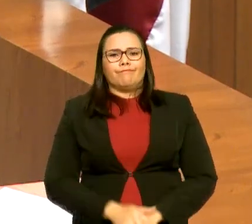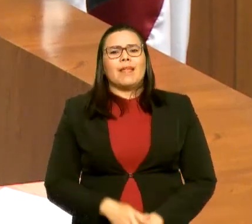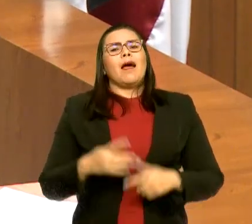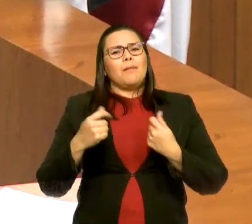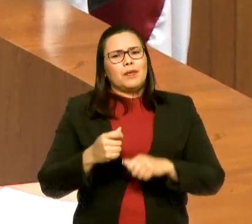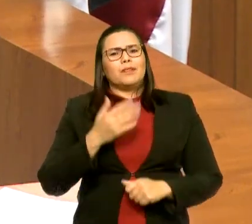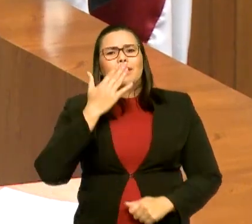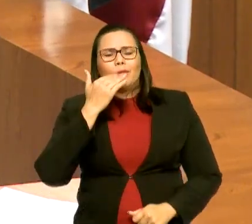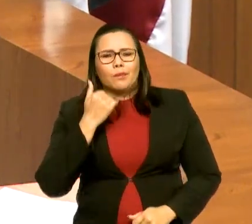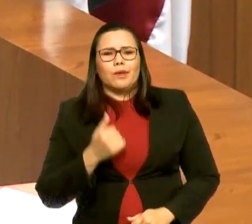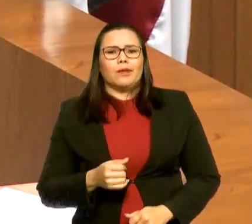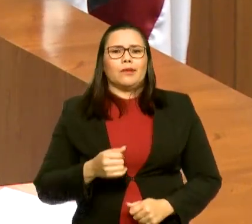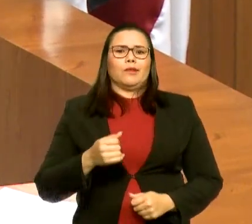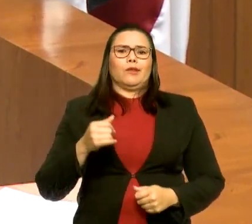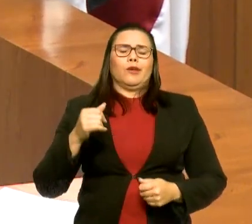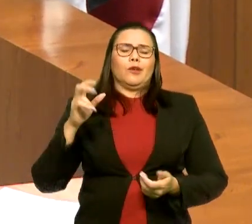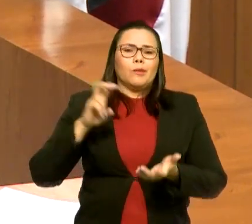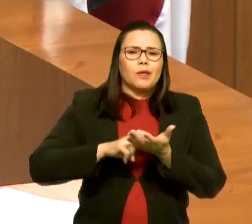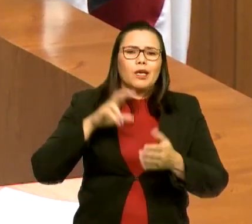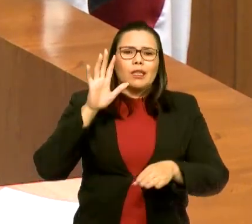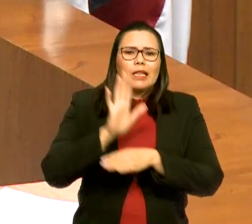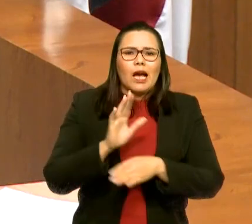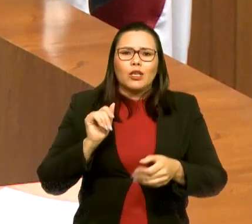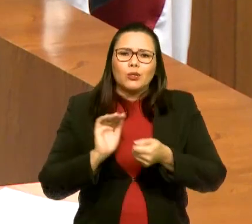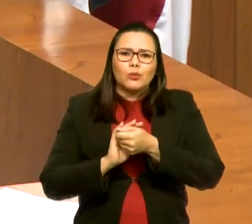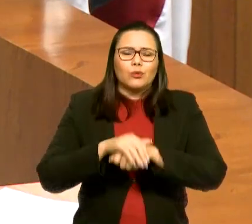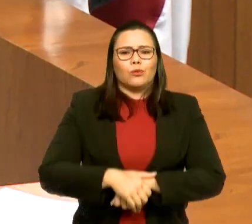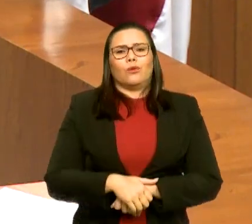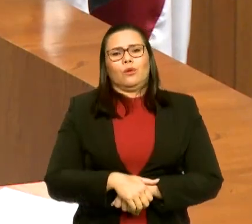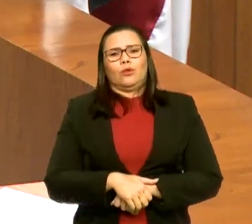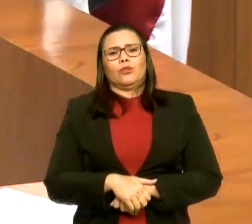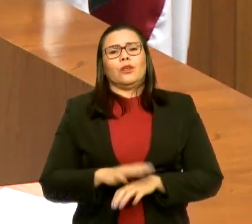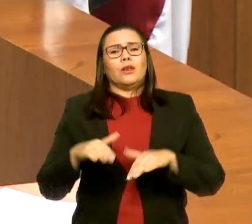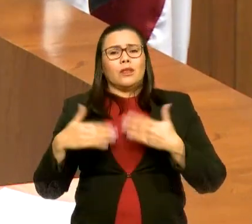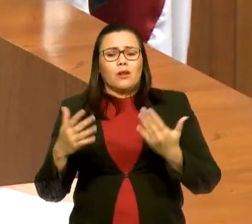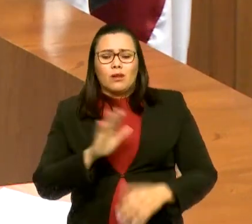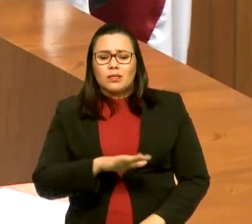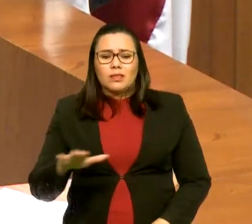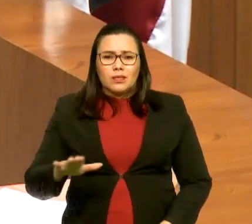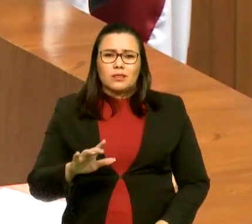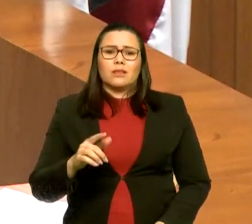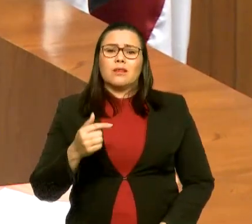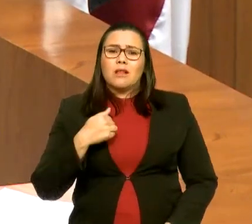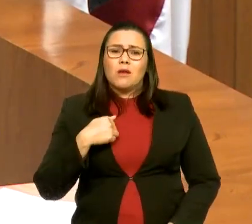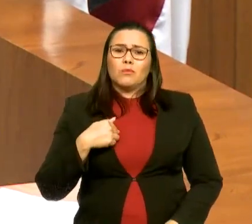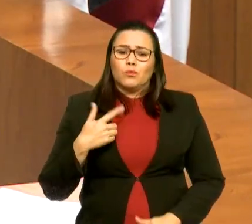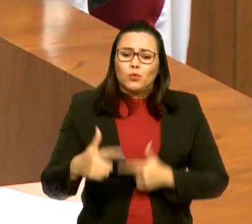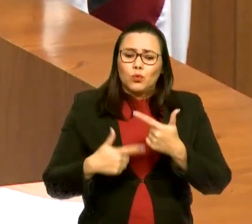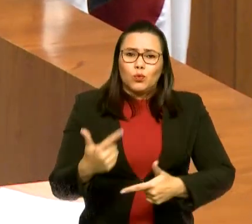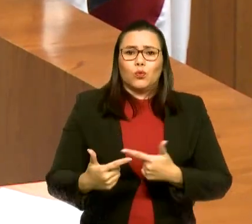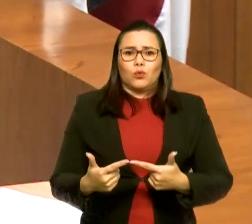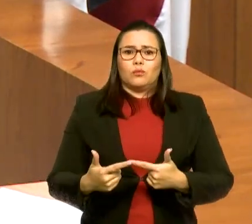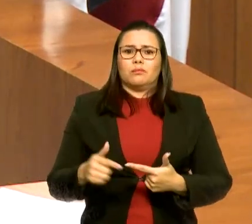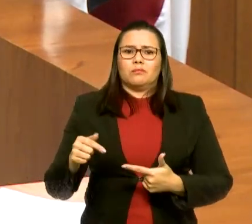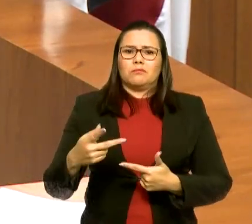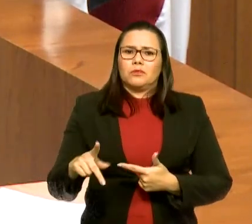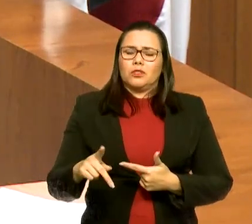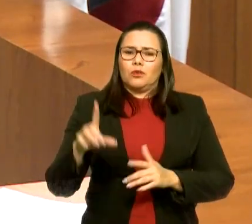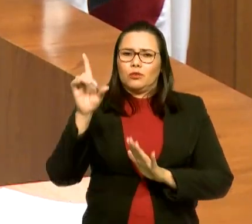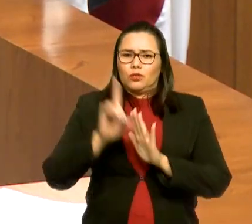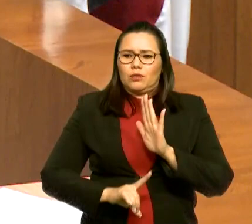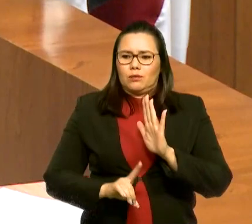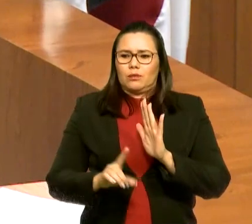dia. Agora, falando sobre nossas crianças, motivo mais ainda de ocupar esse espaço hoje aqui